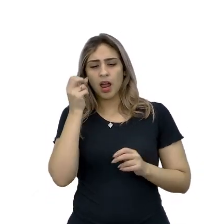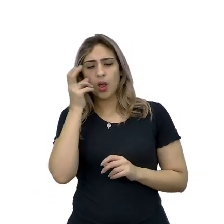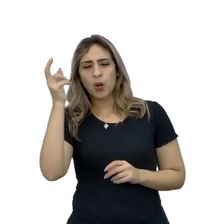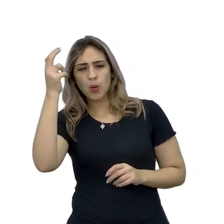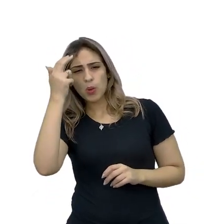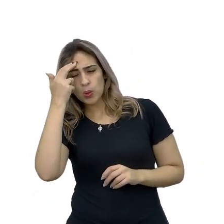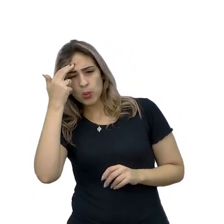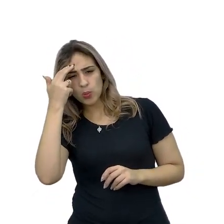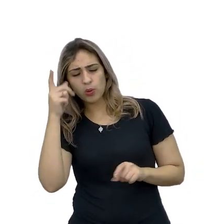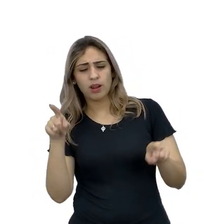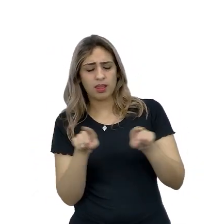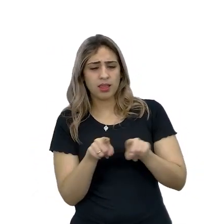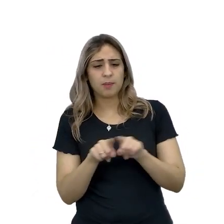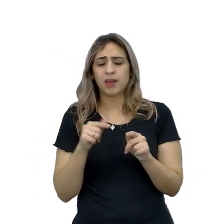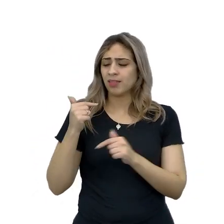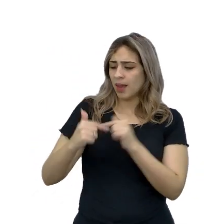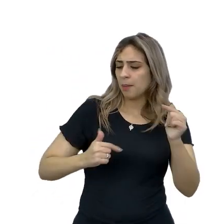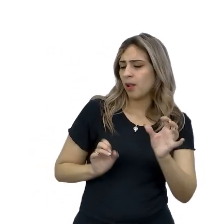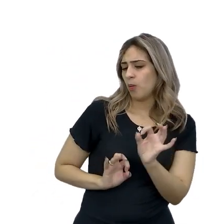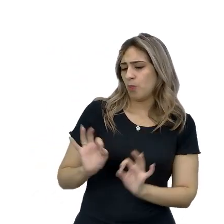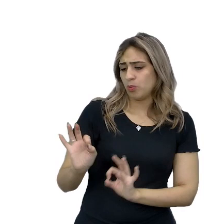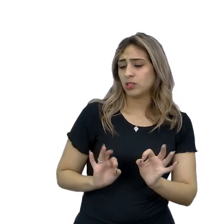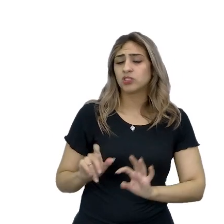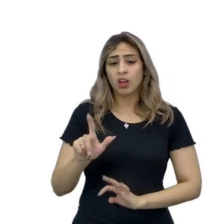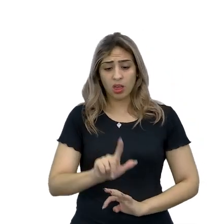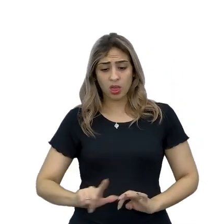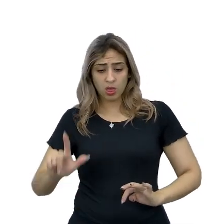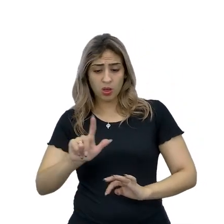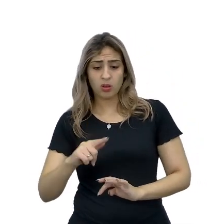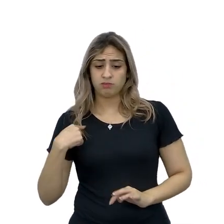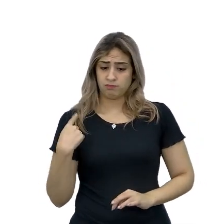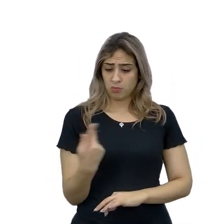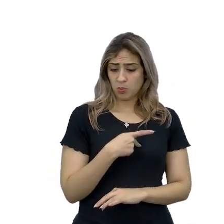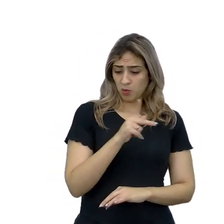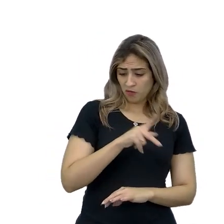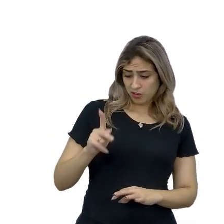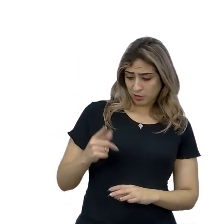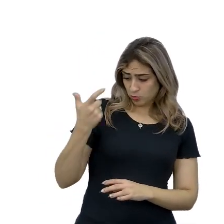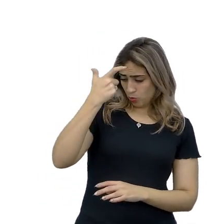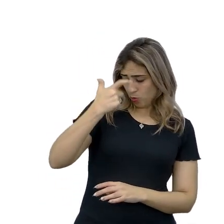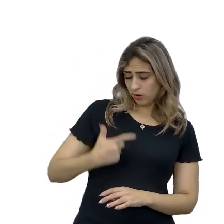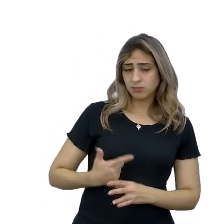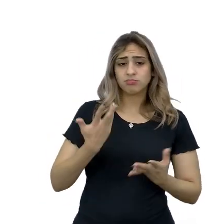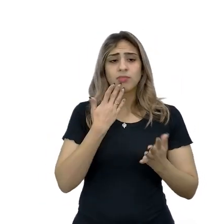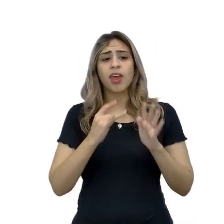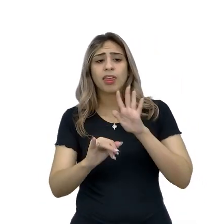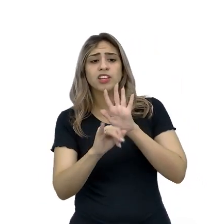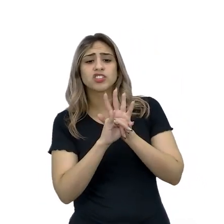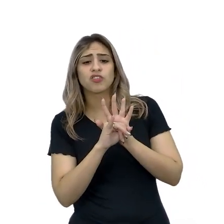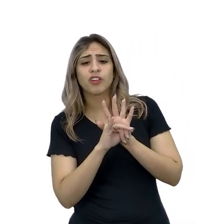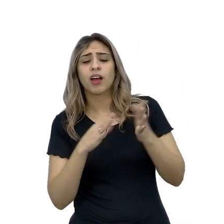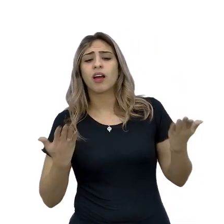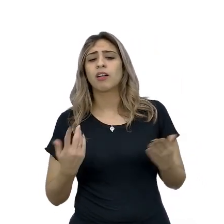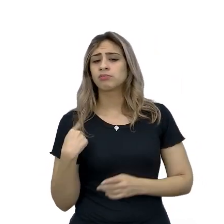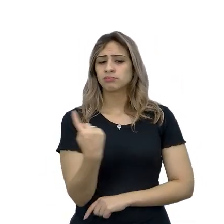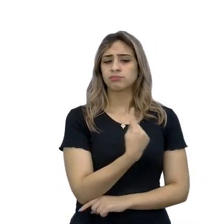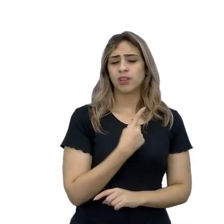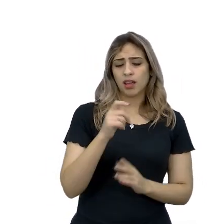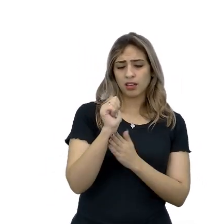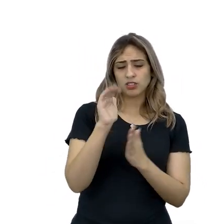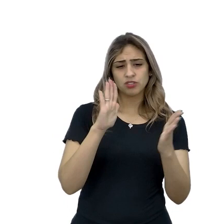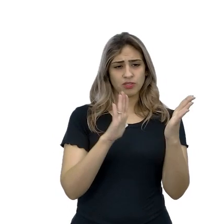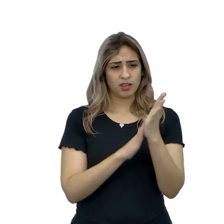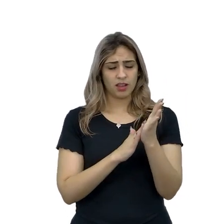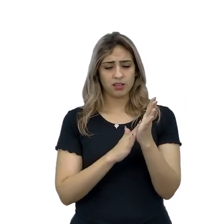cultura make e o trabalho com projetos, né? Cabe a nós, professores, né, identificarmos uma